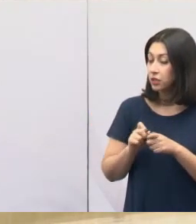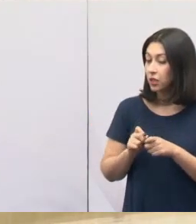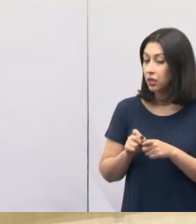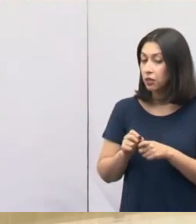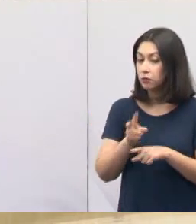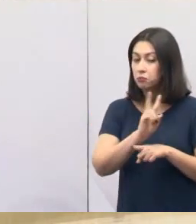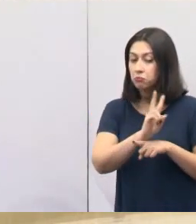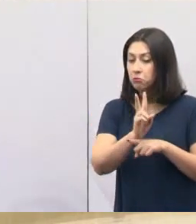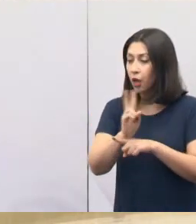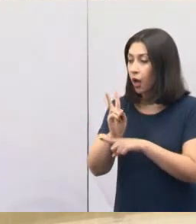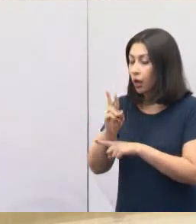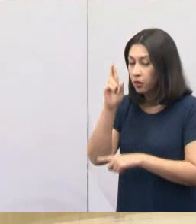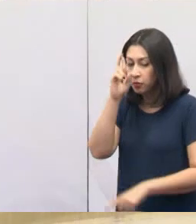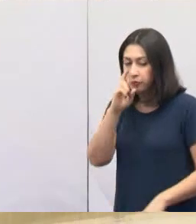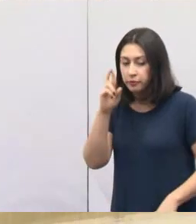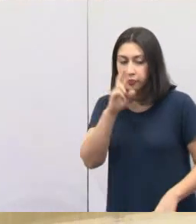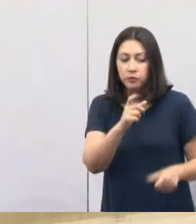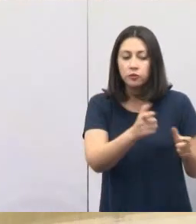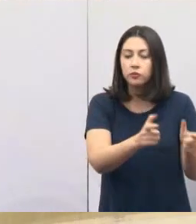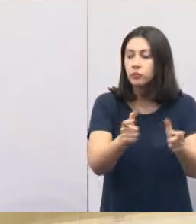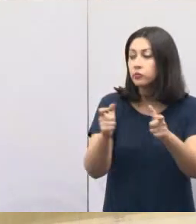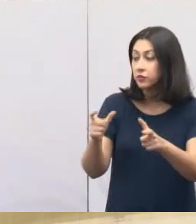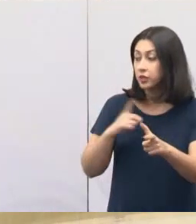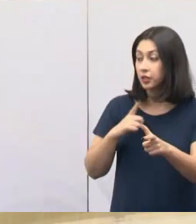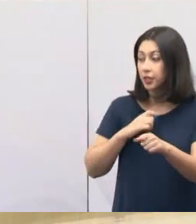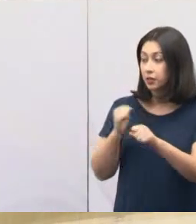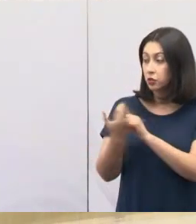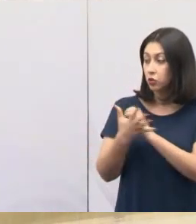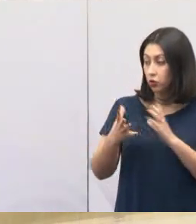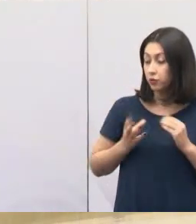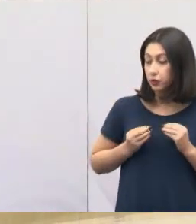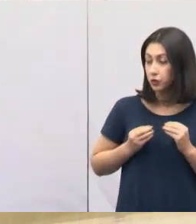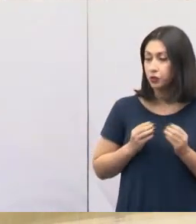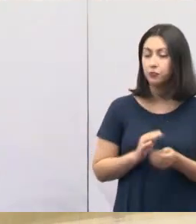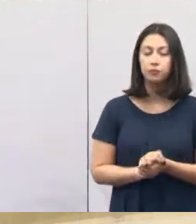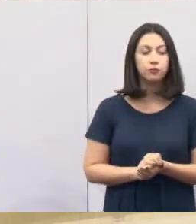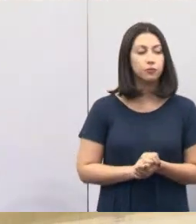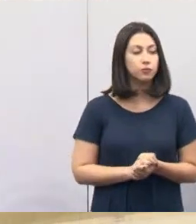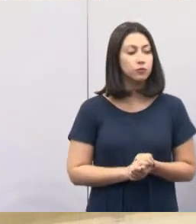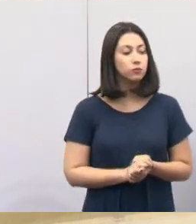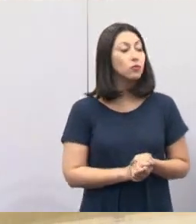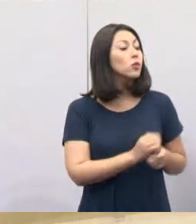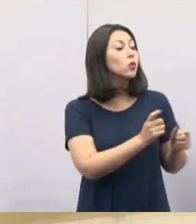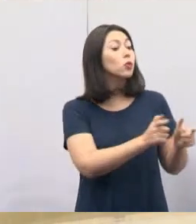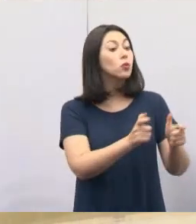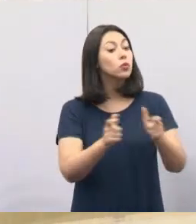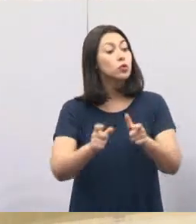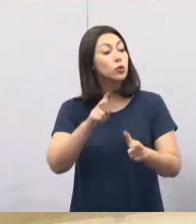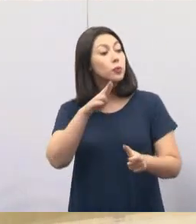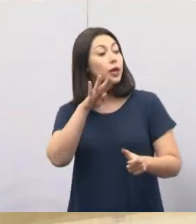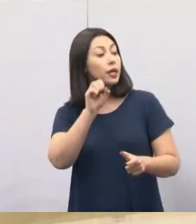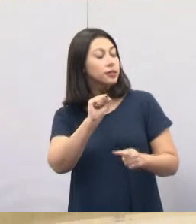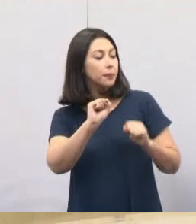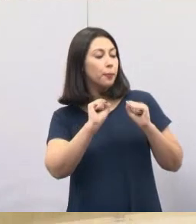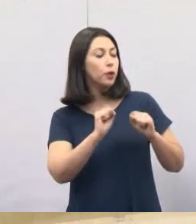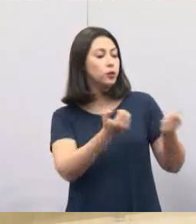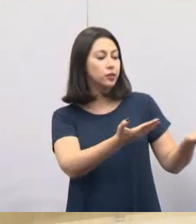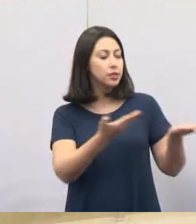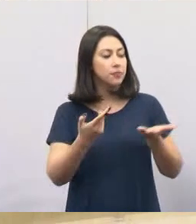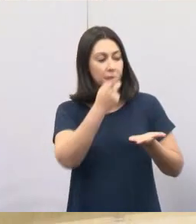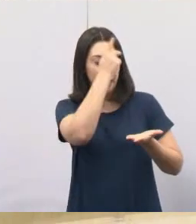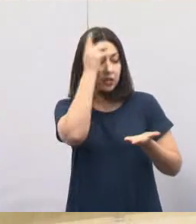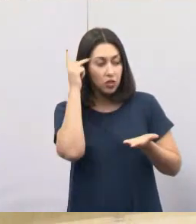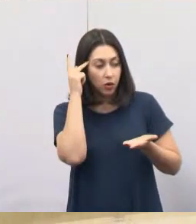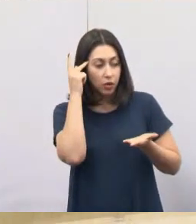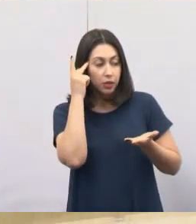monitoramento diário do número de atendimentos de positividade. 1.1. Quais as unidades de saúde aptas para receber pacientes com